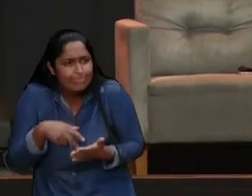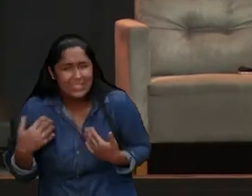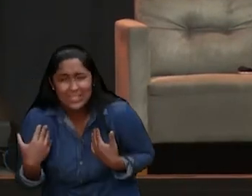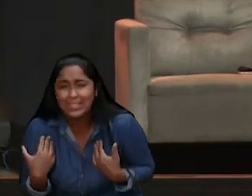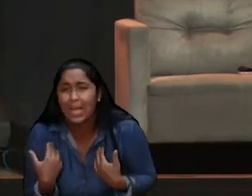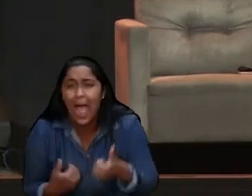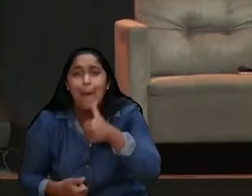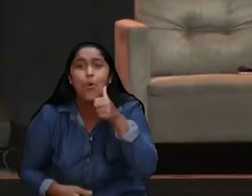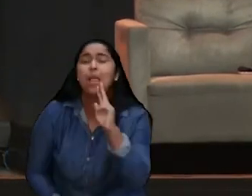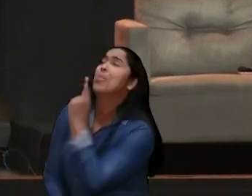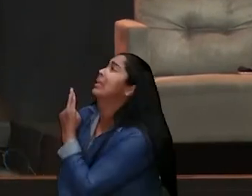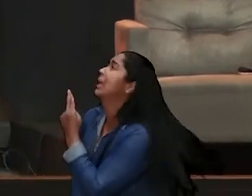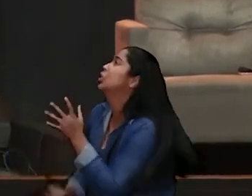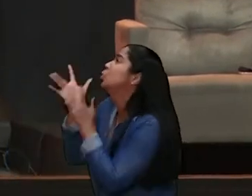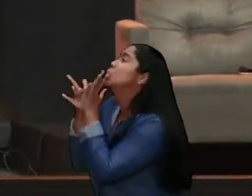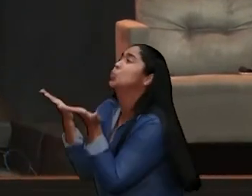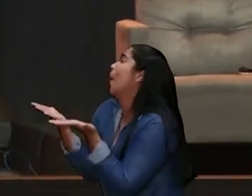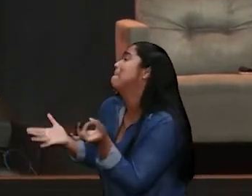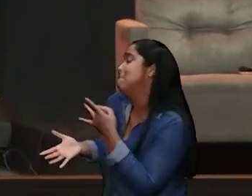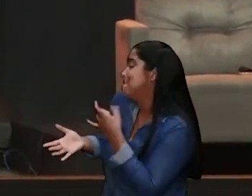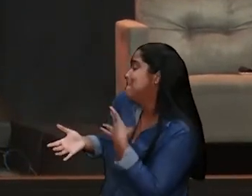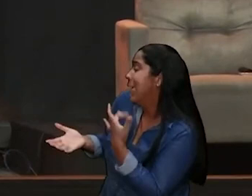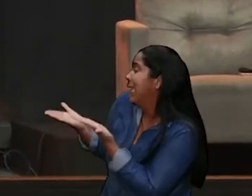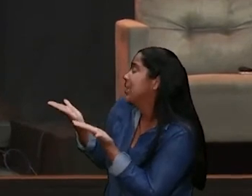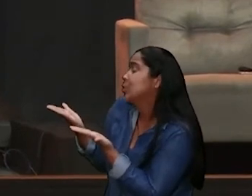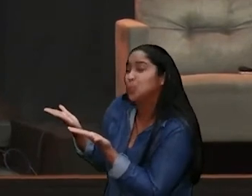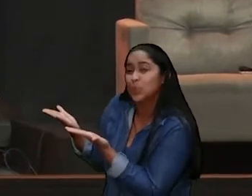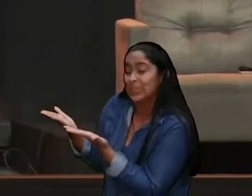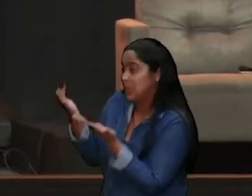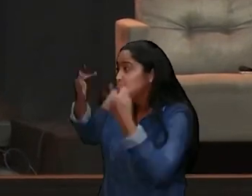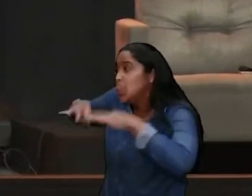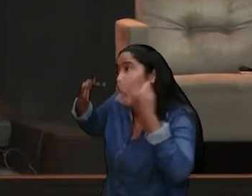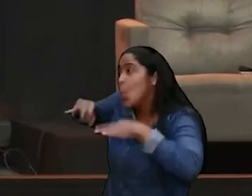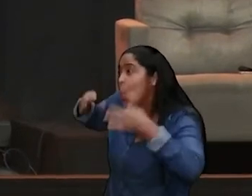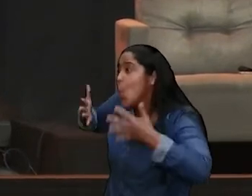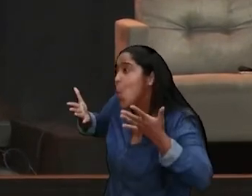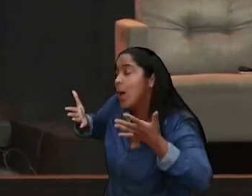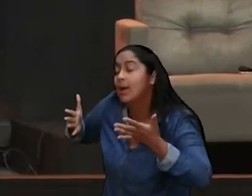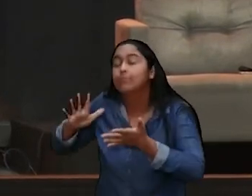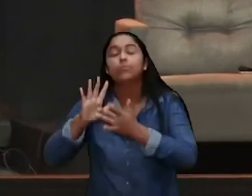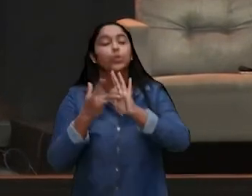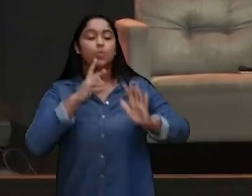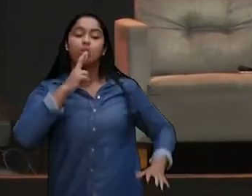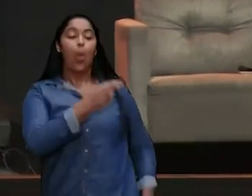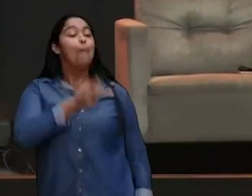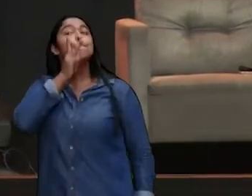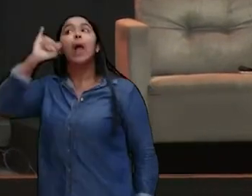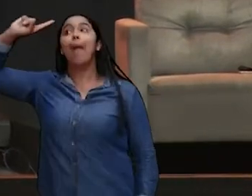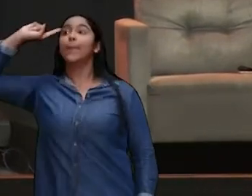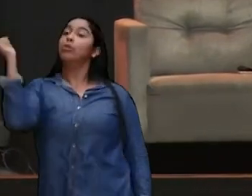com medo de doer não o pai que mandou vai vai mas eu tô sem 18